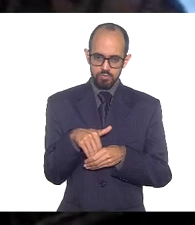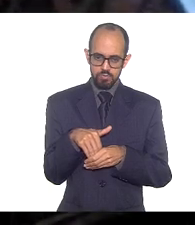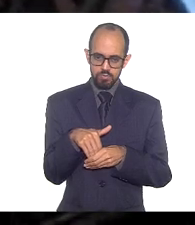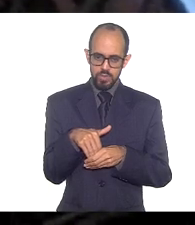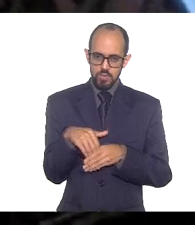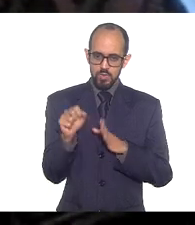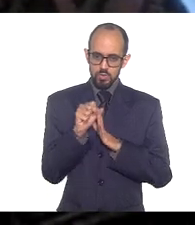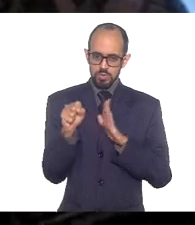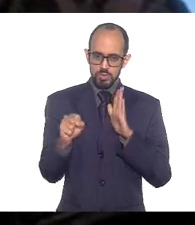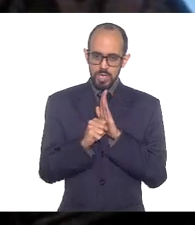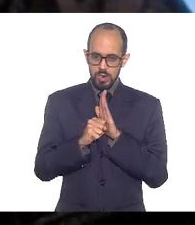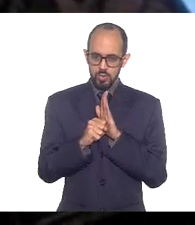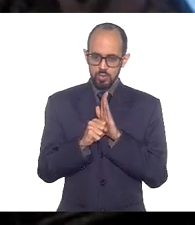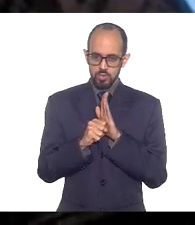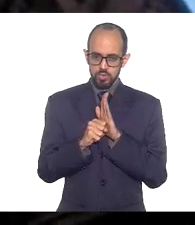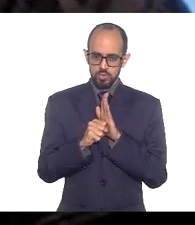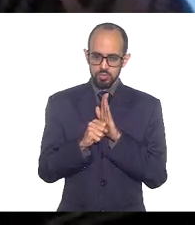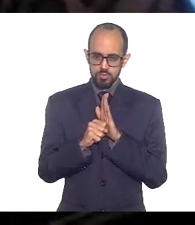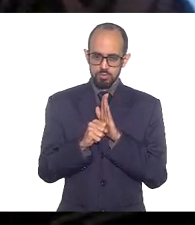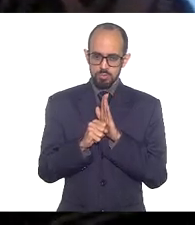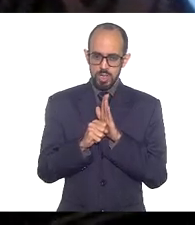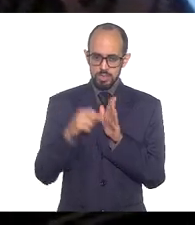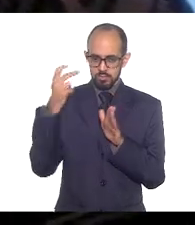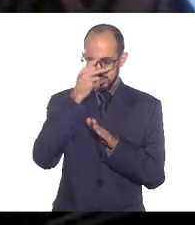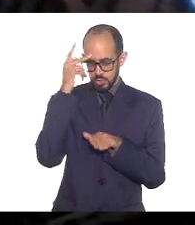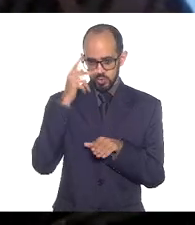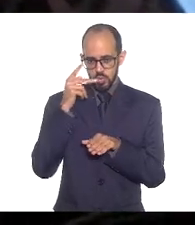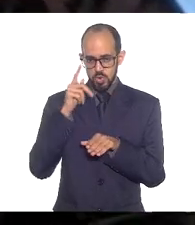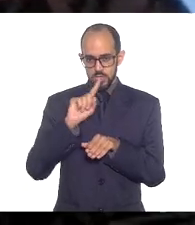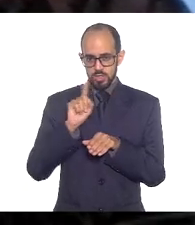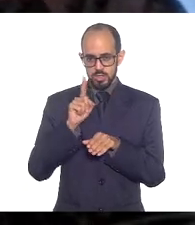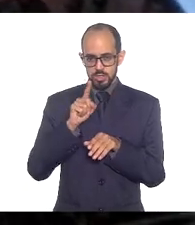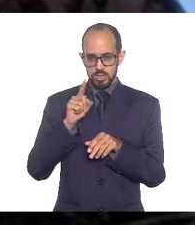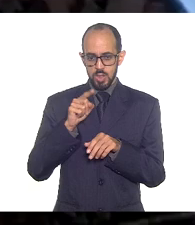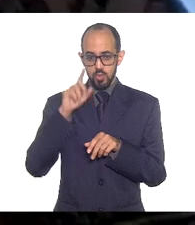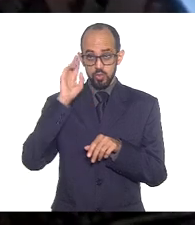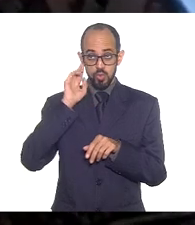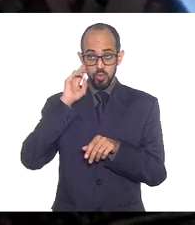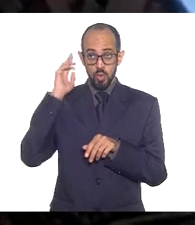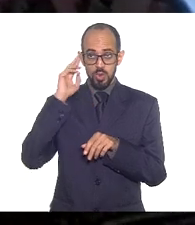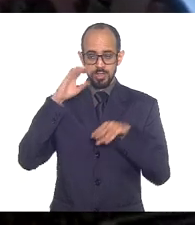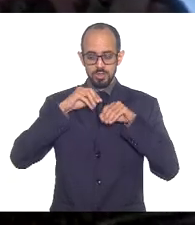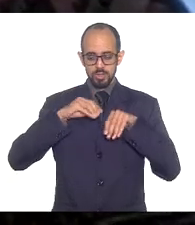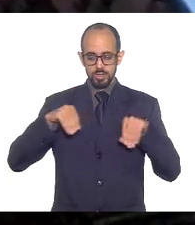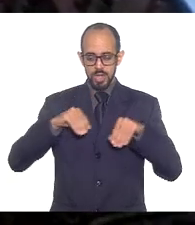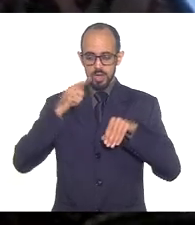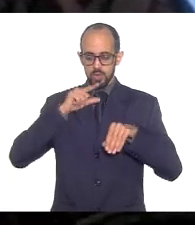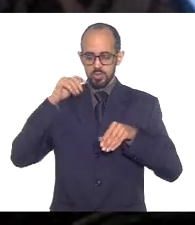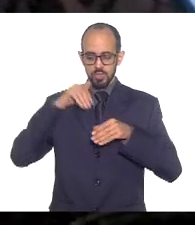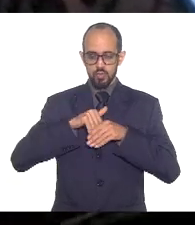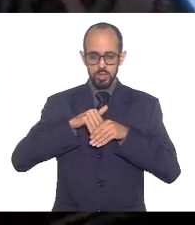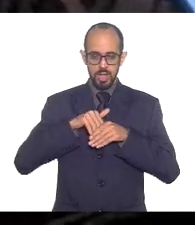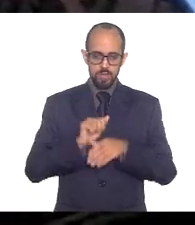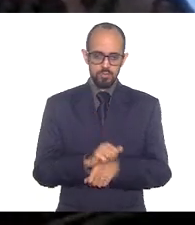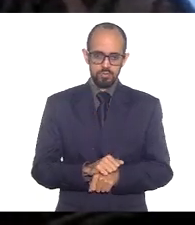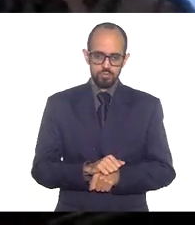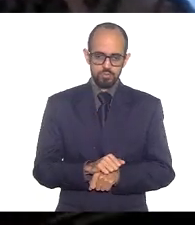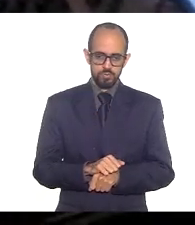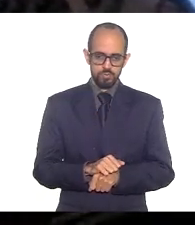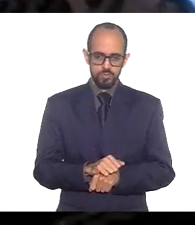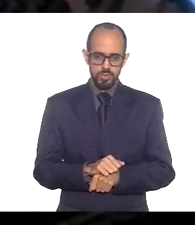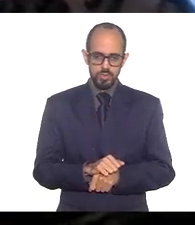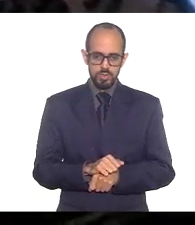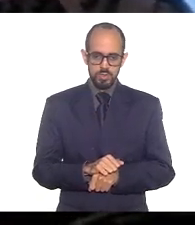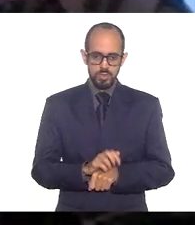e agora por séculos as questões não proprietários de terra poder encostar nós estamos